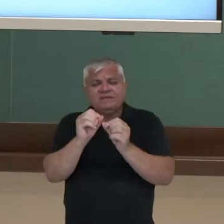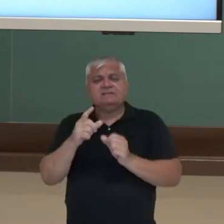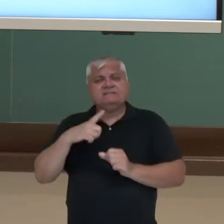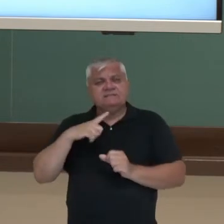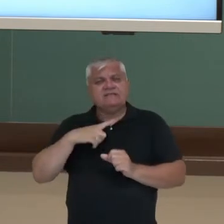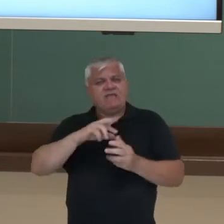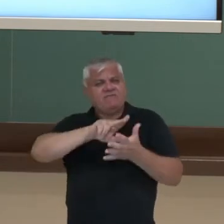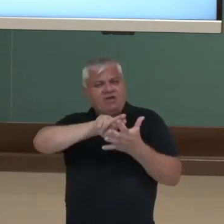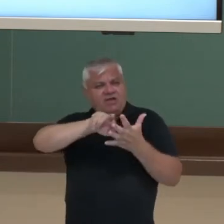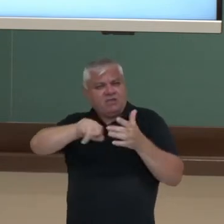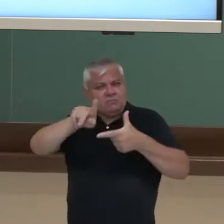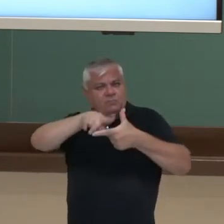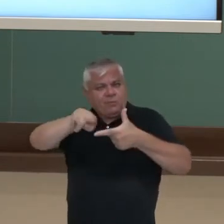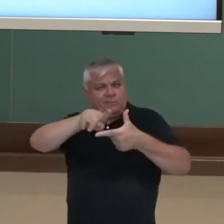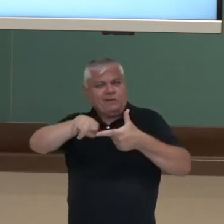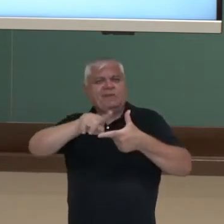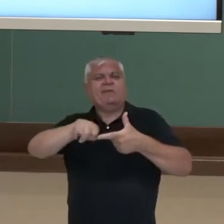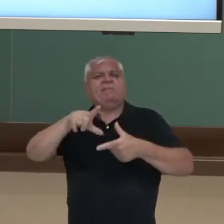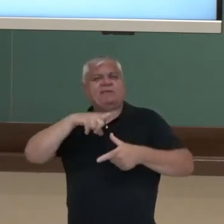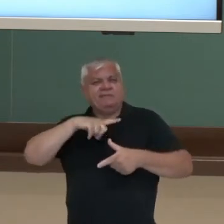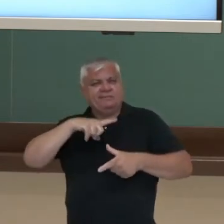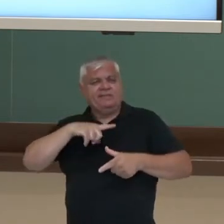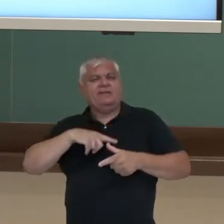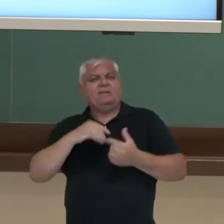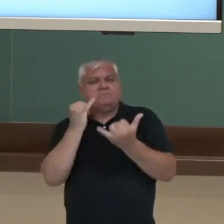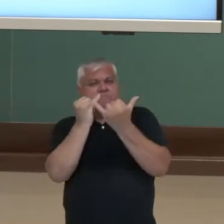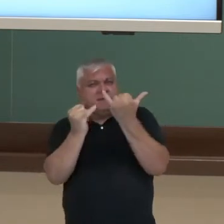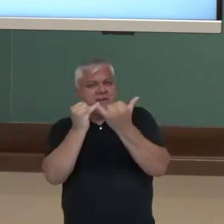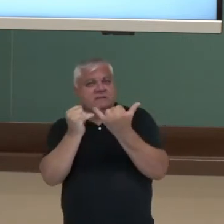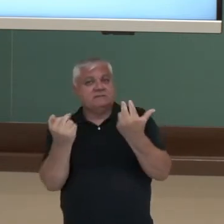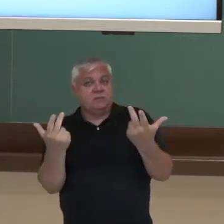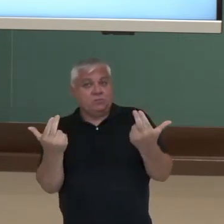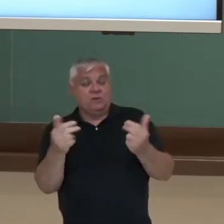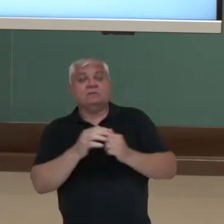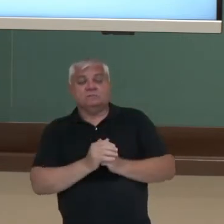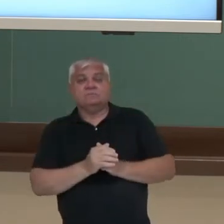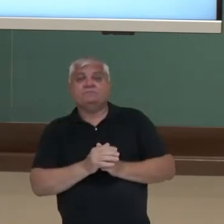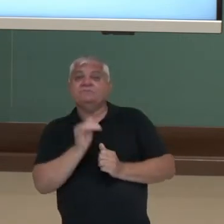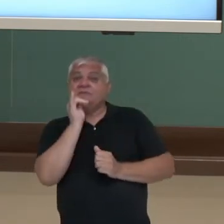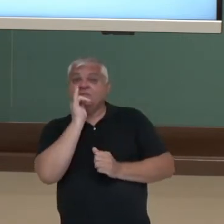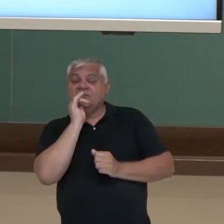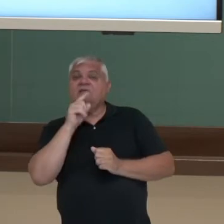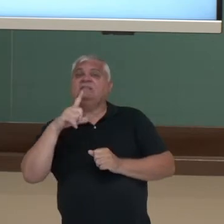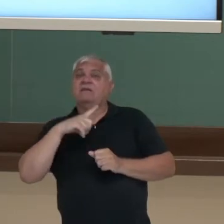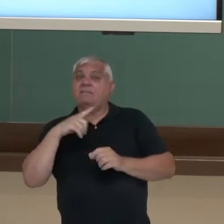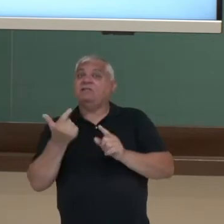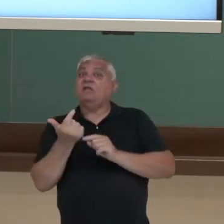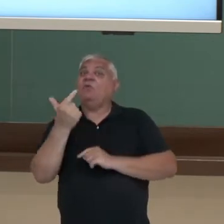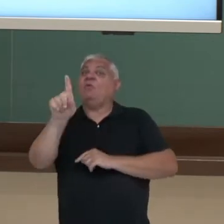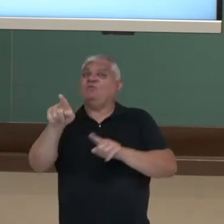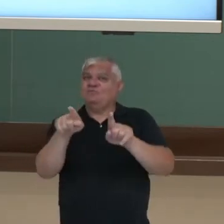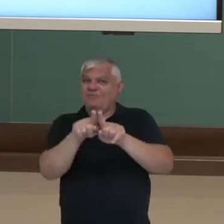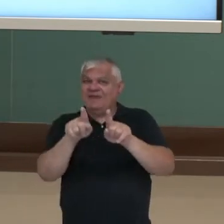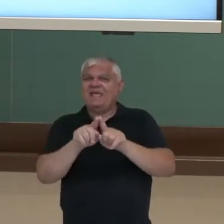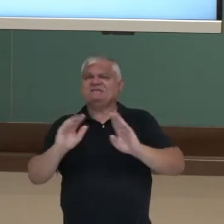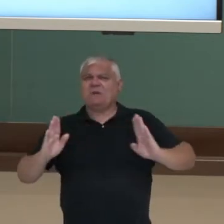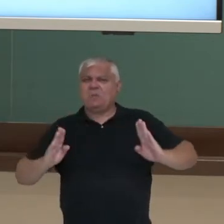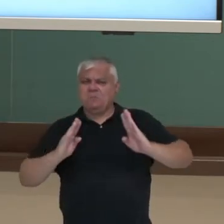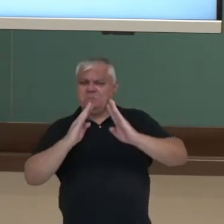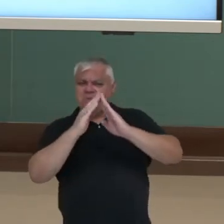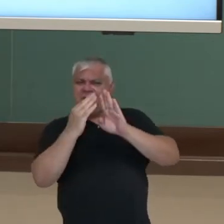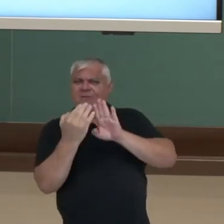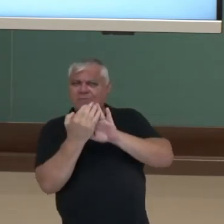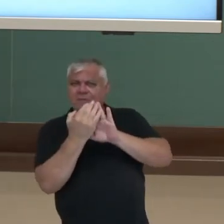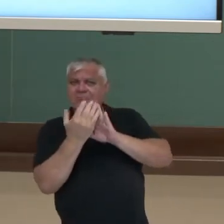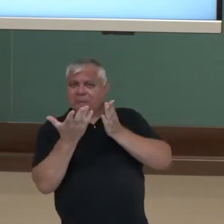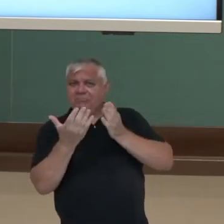ter situações, problemas bastante similares a essa. Nós temos alguns obeliscos que têm esse formato e até mesmo uma